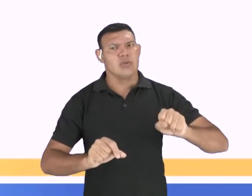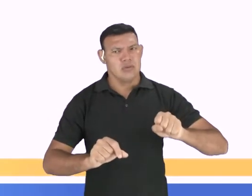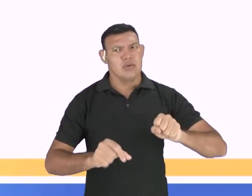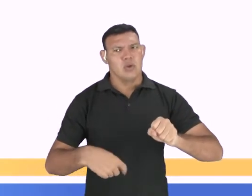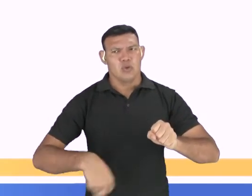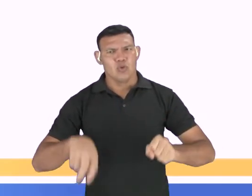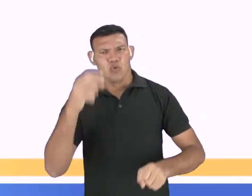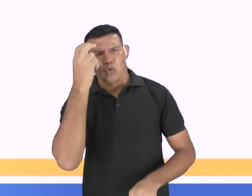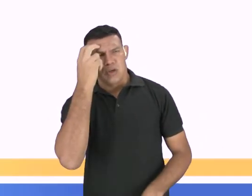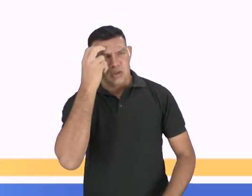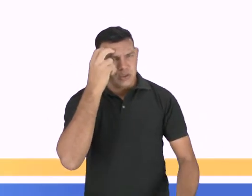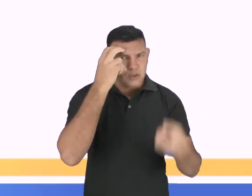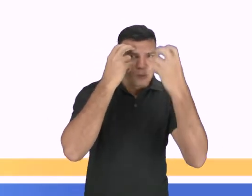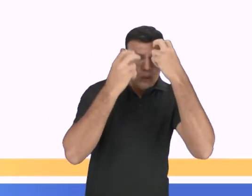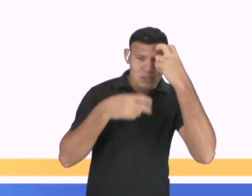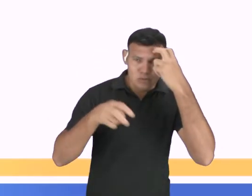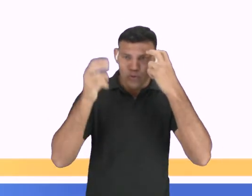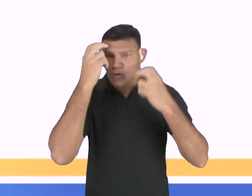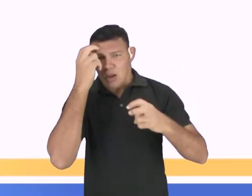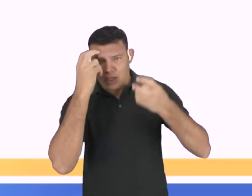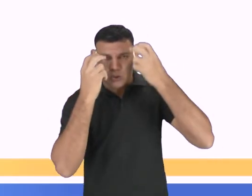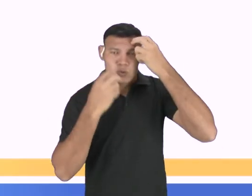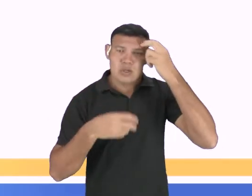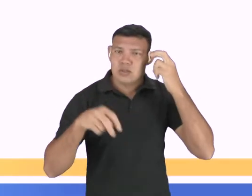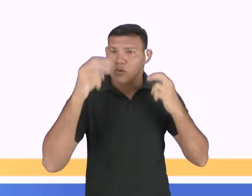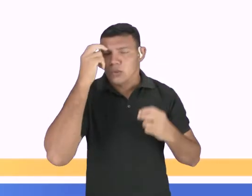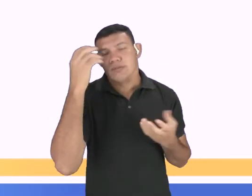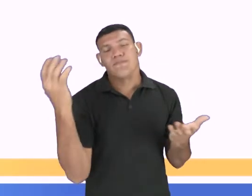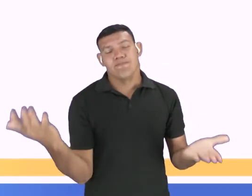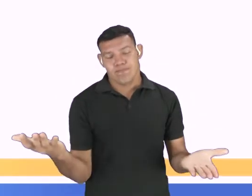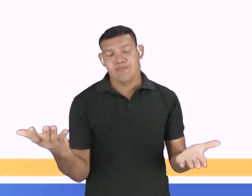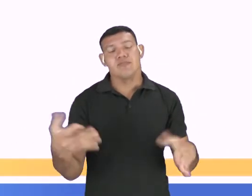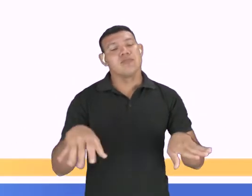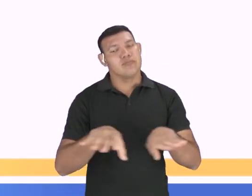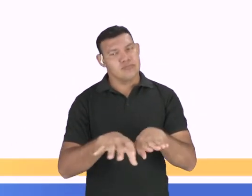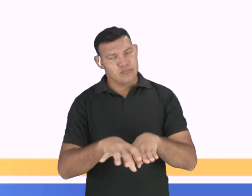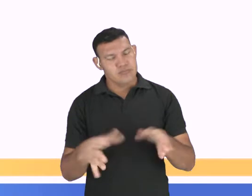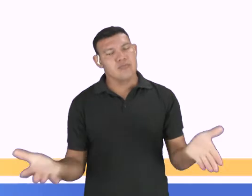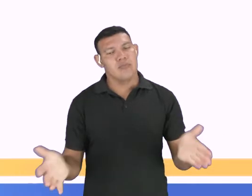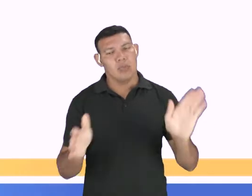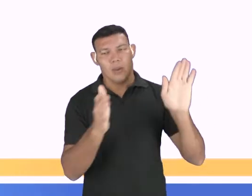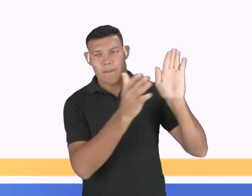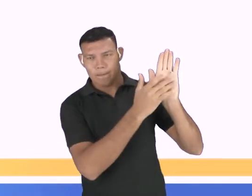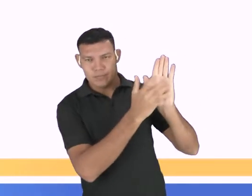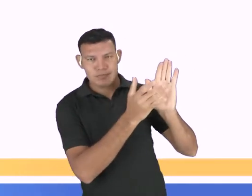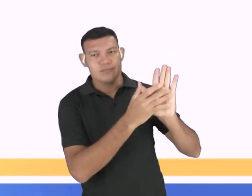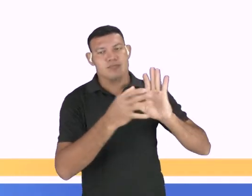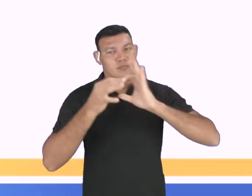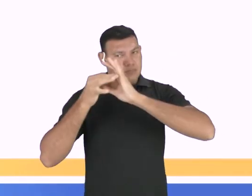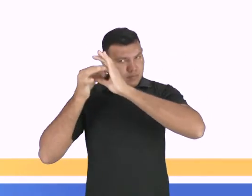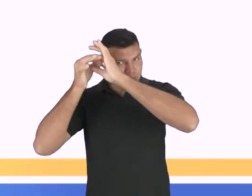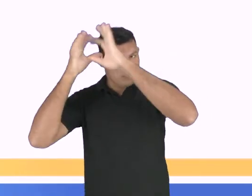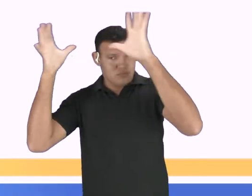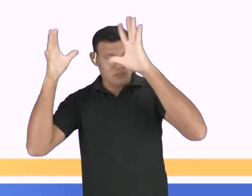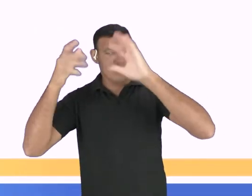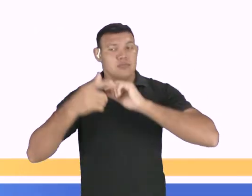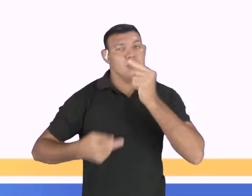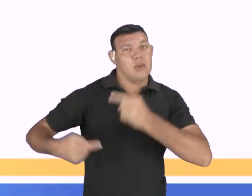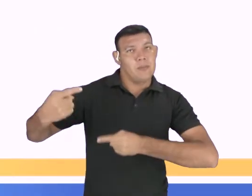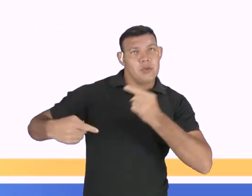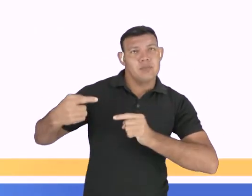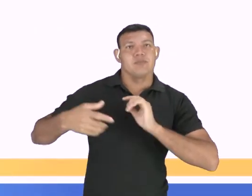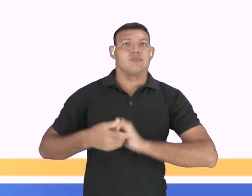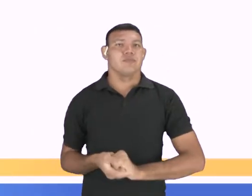é também uma das prerrogativas do liberalismo político, certo? O constitucionalismo,